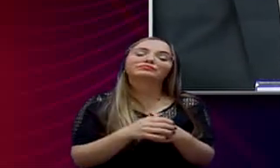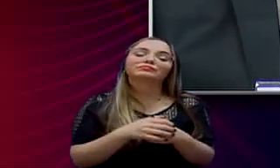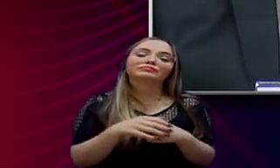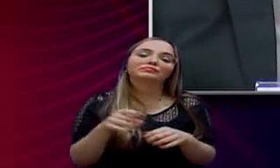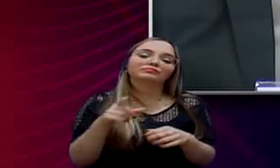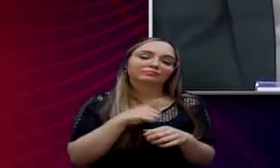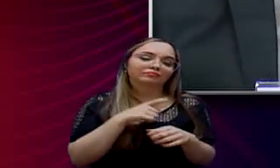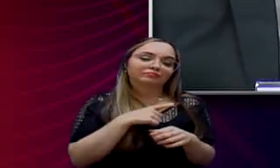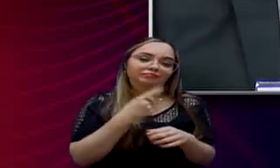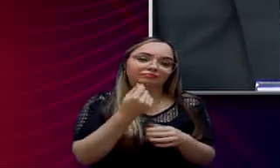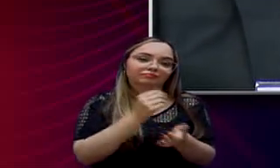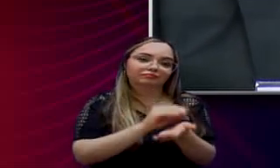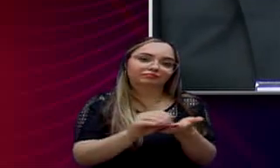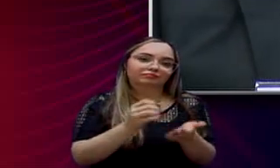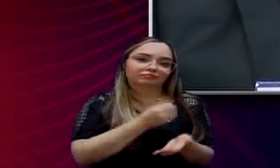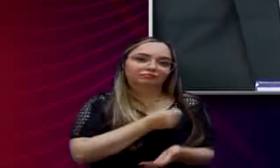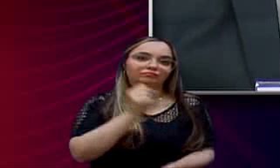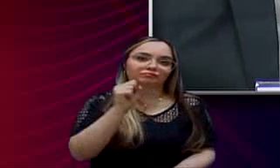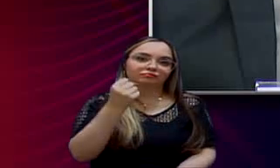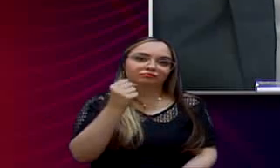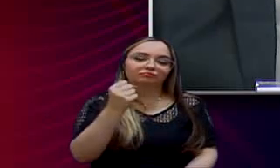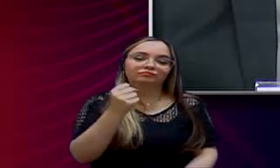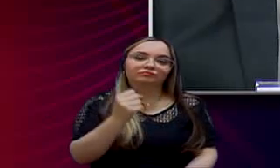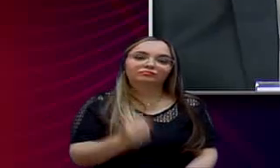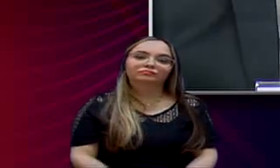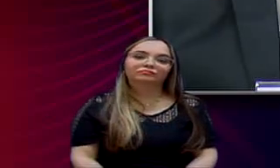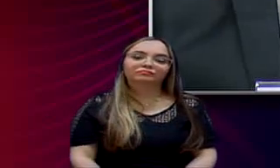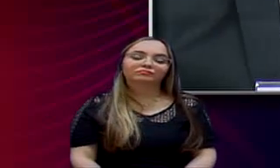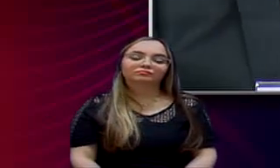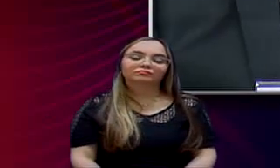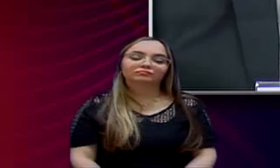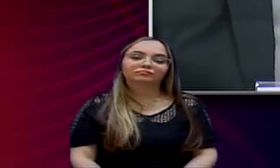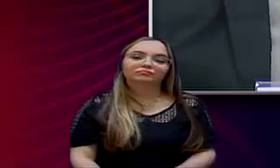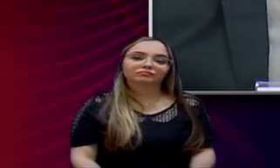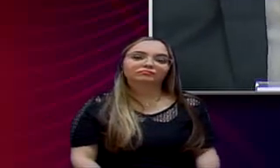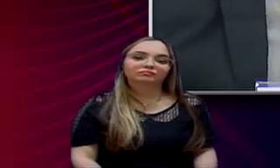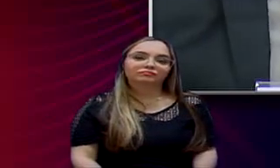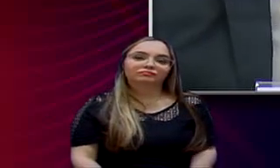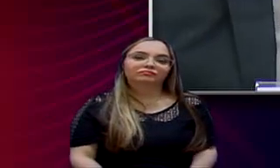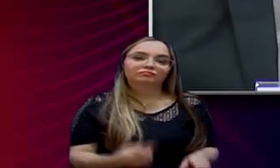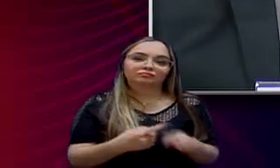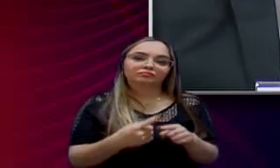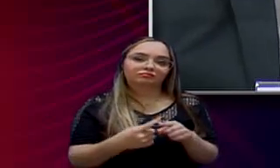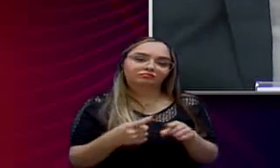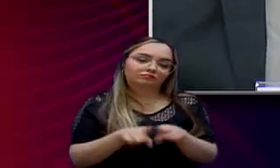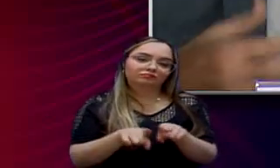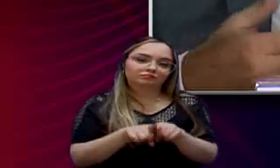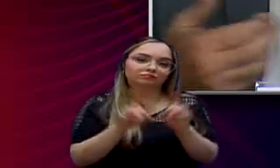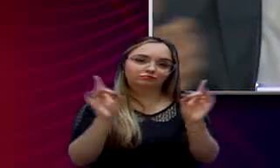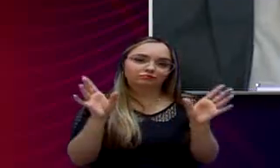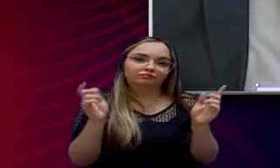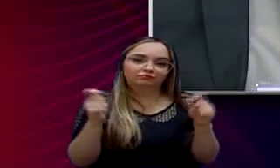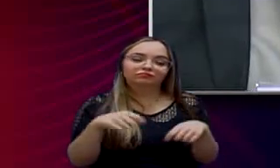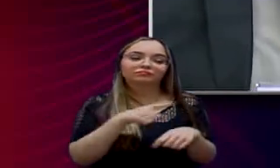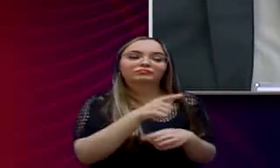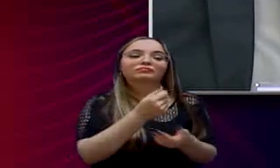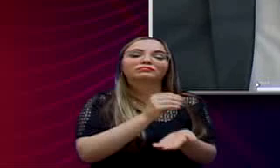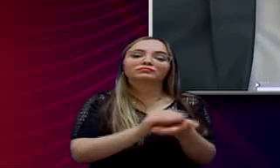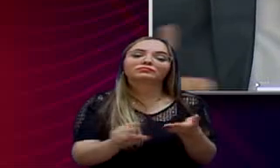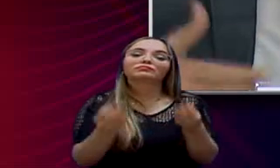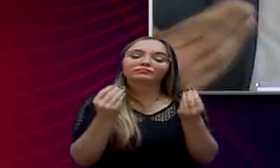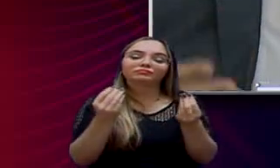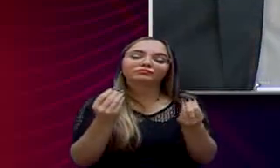exclusiva né Fonte 8 né e o código de aplicação dela também ela vem dizendo para que que ela veio